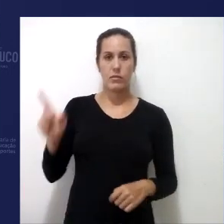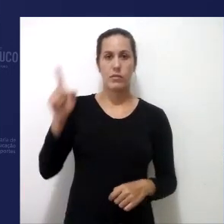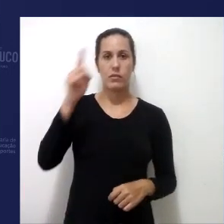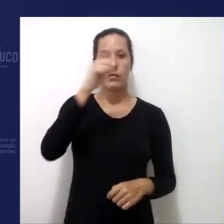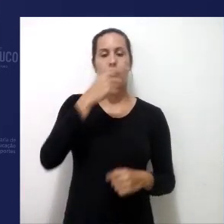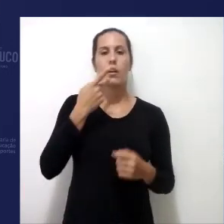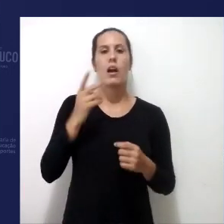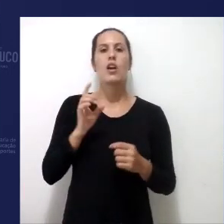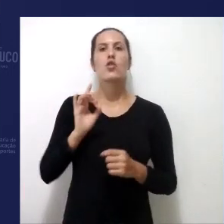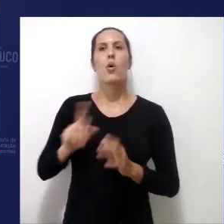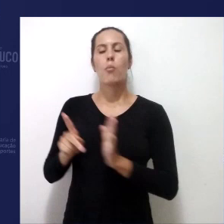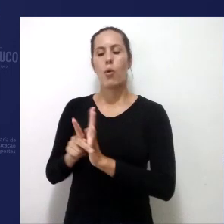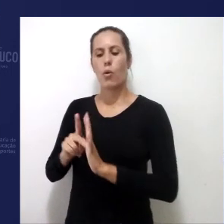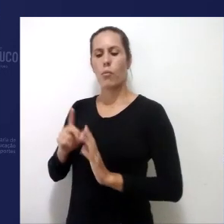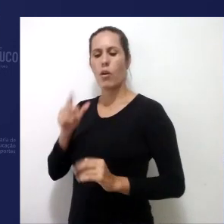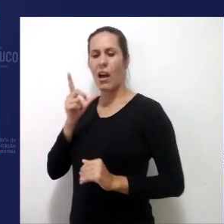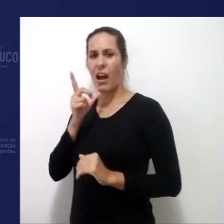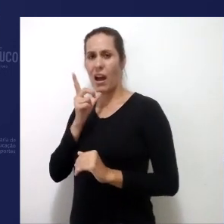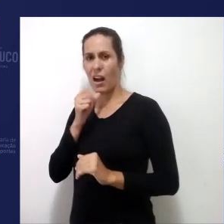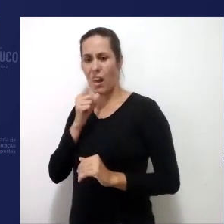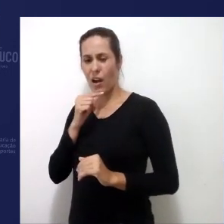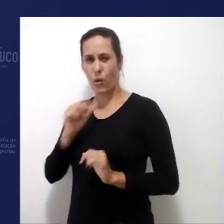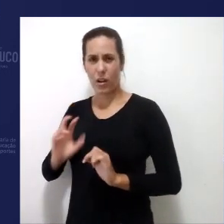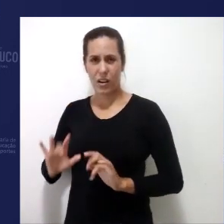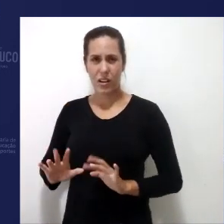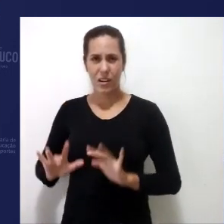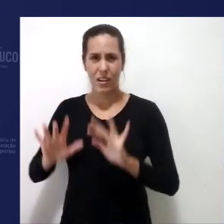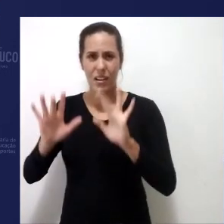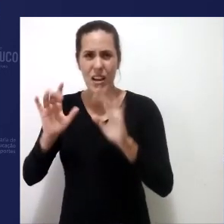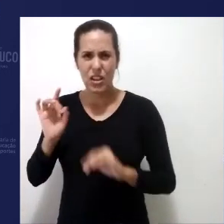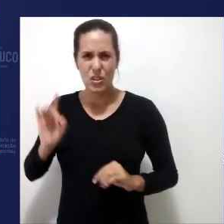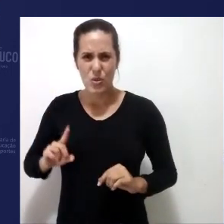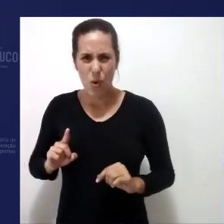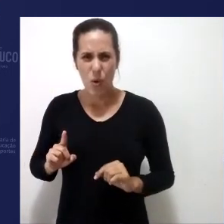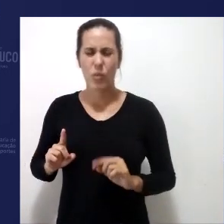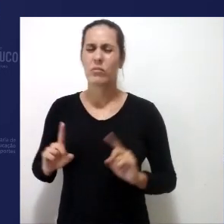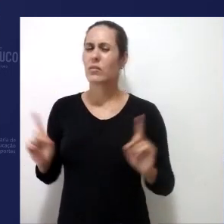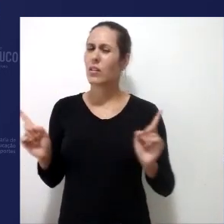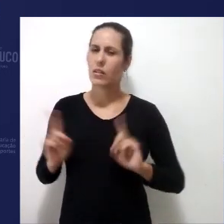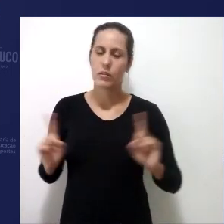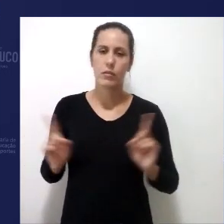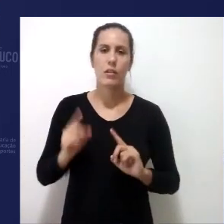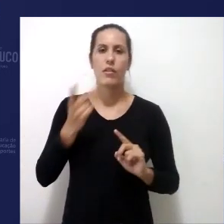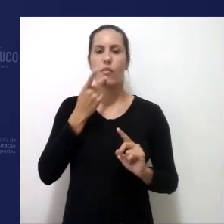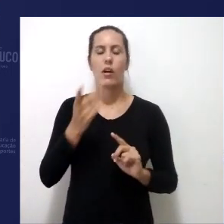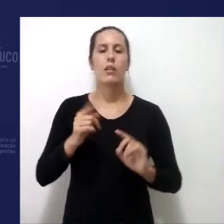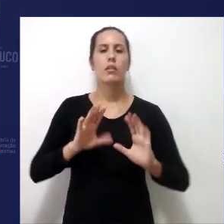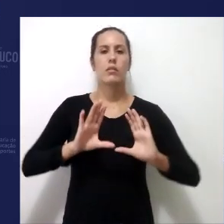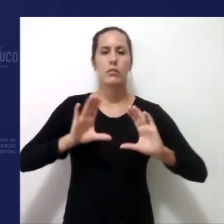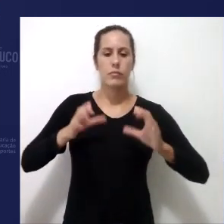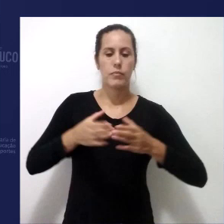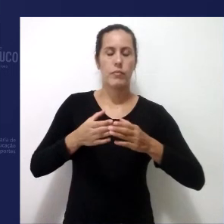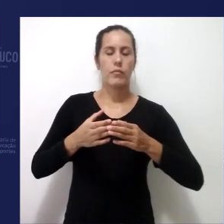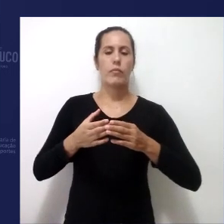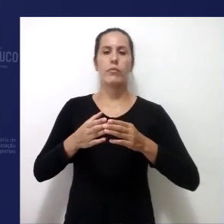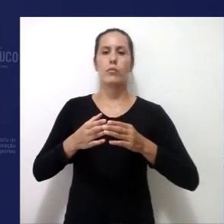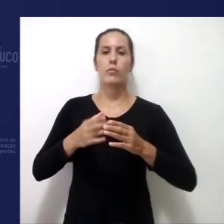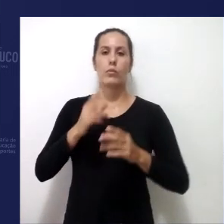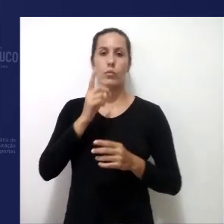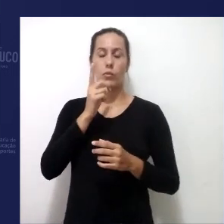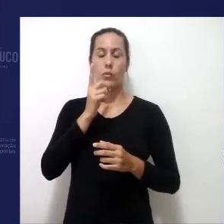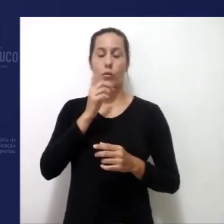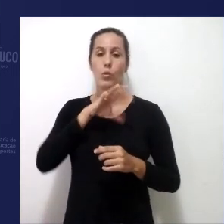vai ter a questão da evaporação no ciclo da água. Ou seja, os seres vivos, quando se trata de animais